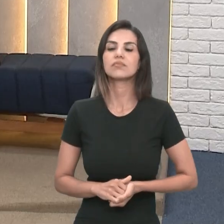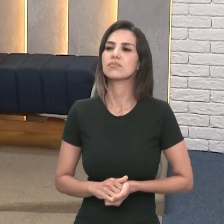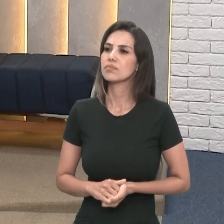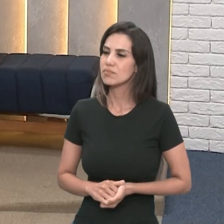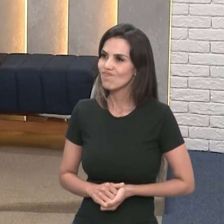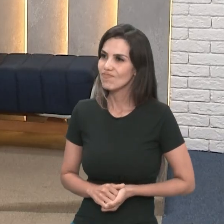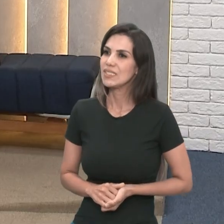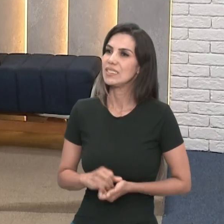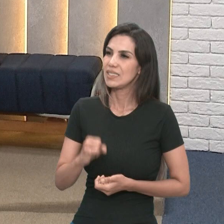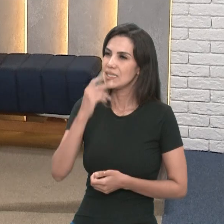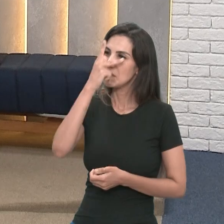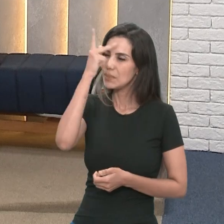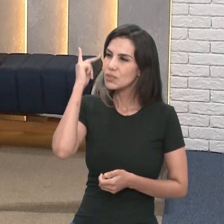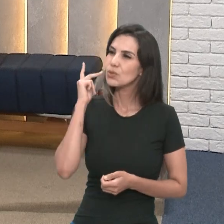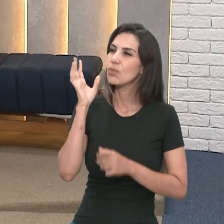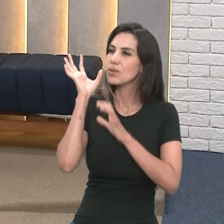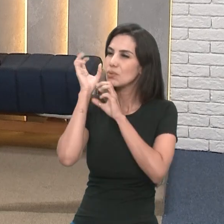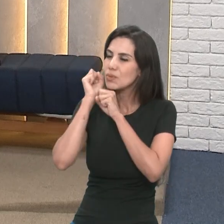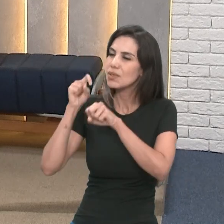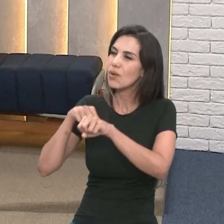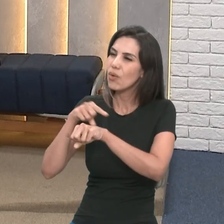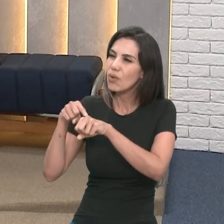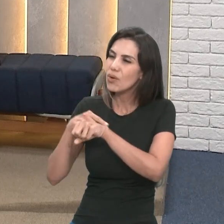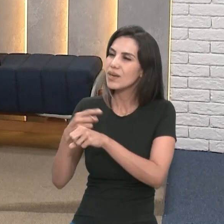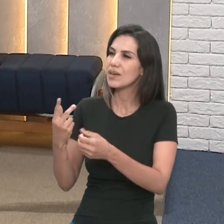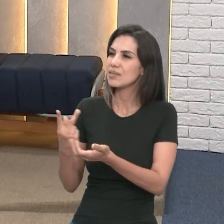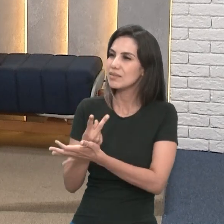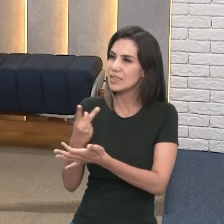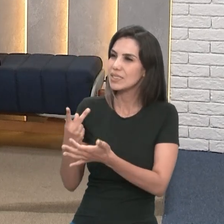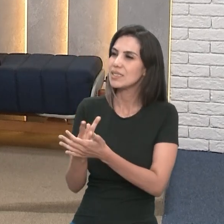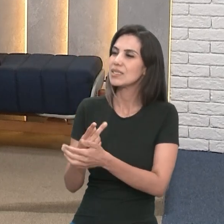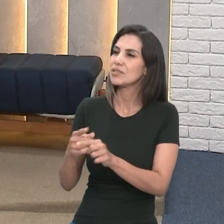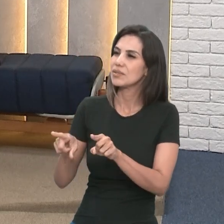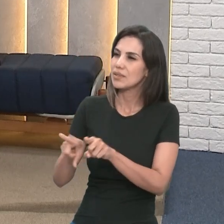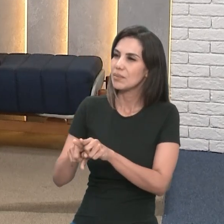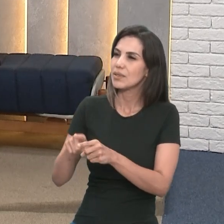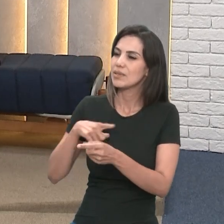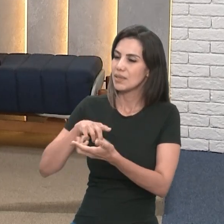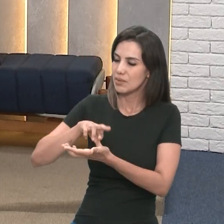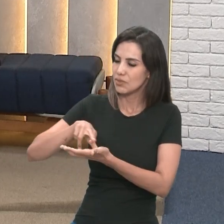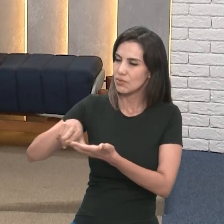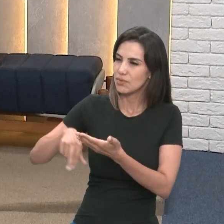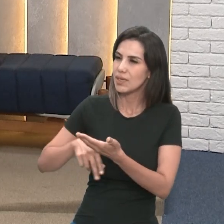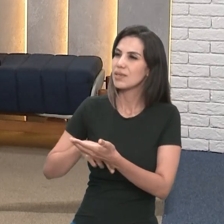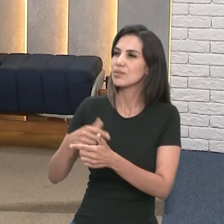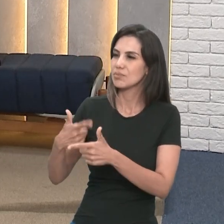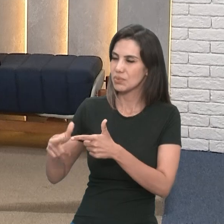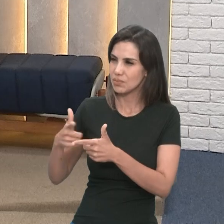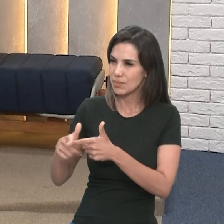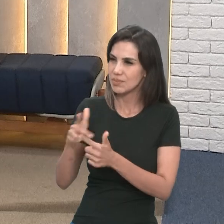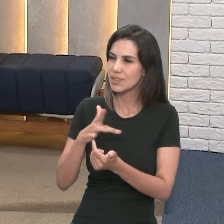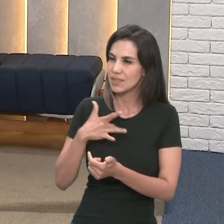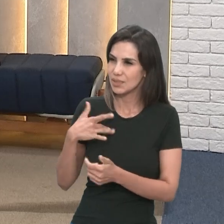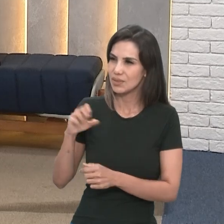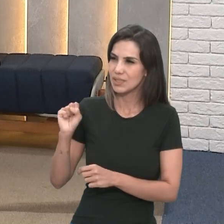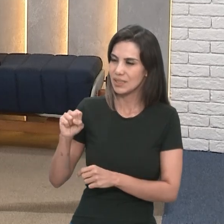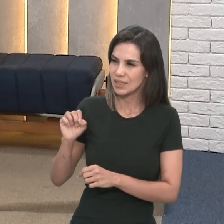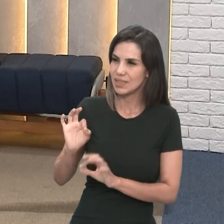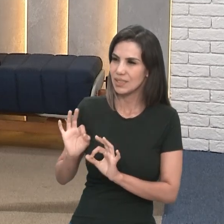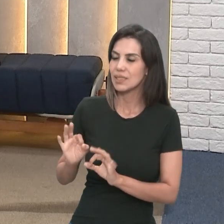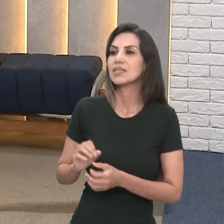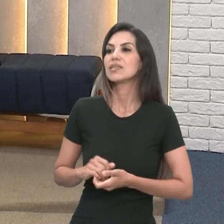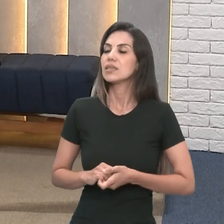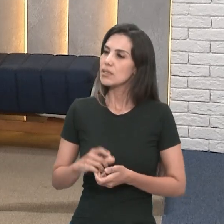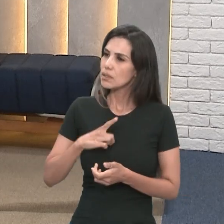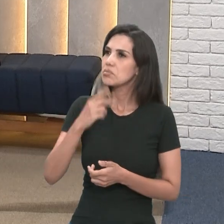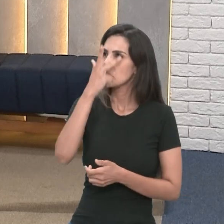de uma noite não dormida, né, professor? E a gente sabe que tem pessoas que dormem muitas vezes mais de 8 horas, ou dormem as 8 horas que são necessárias